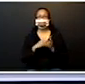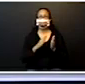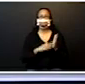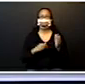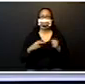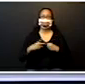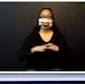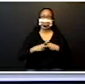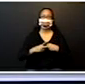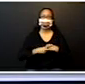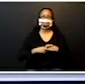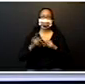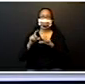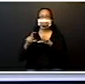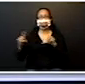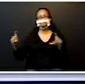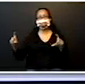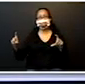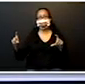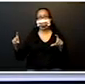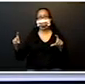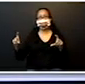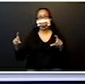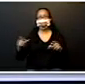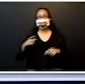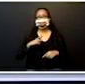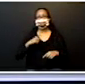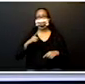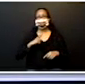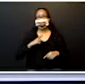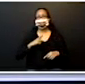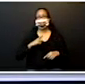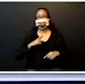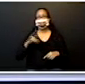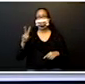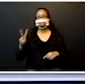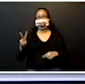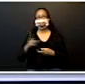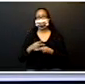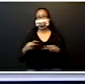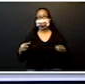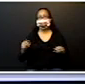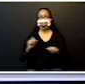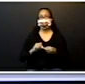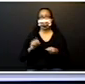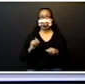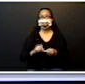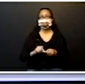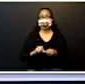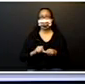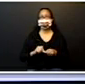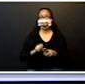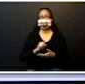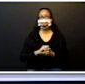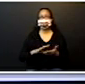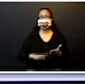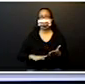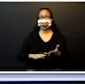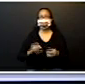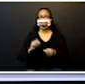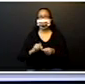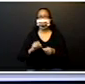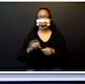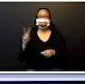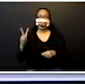das frases a seguir. Então, ó, eu tenho duas ações nesse exercício. Ele pede que você faça